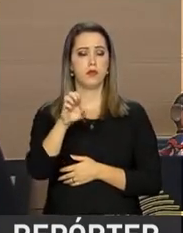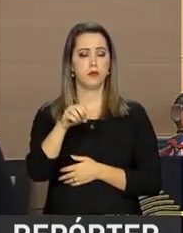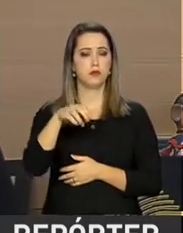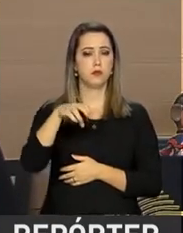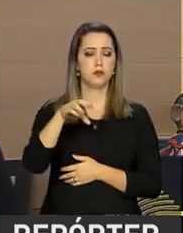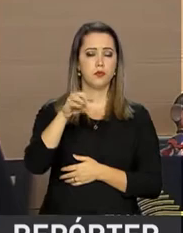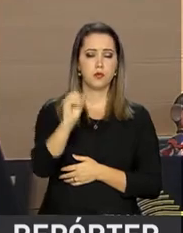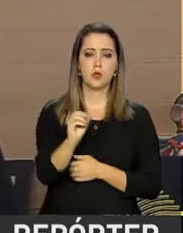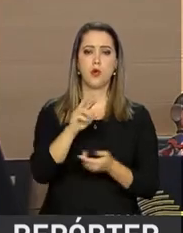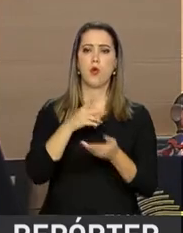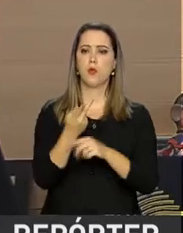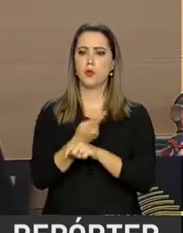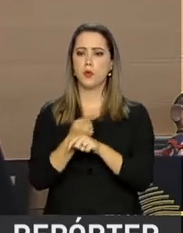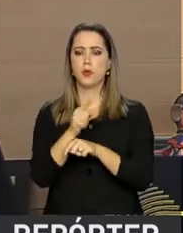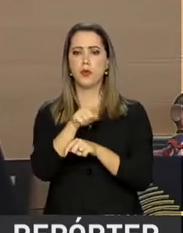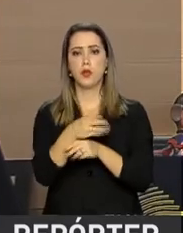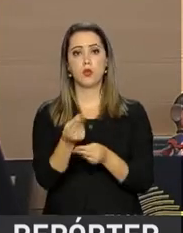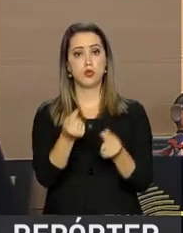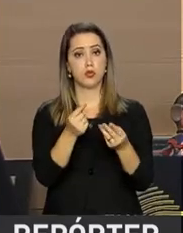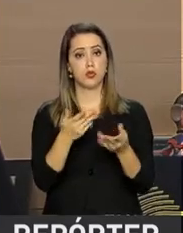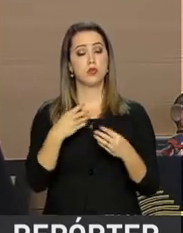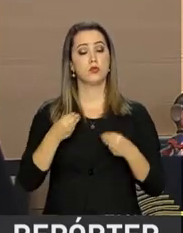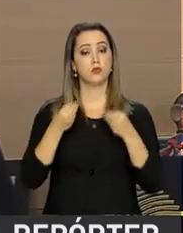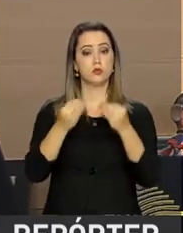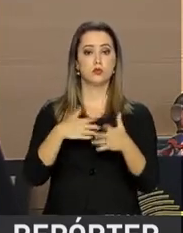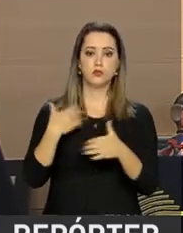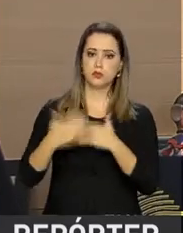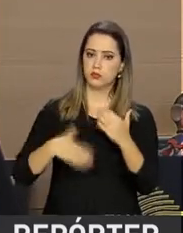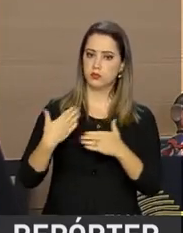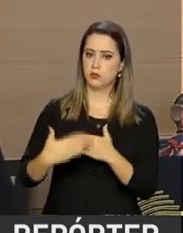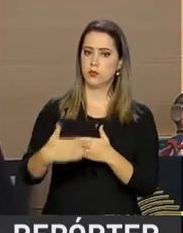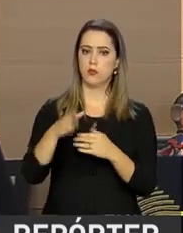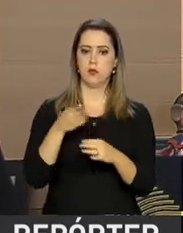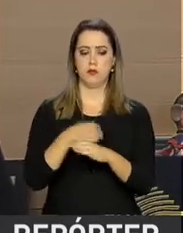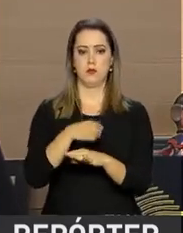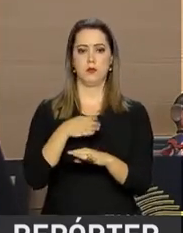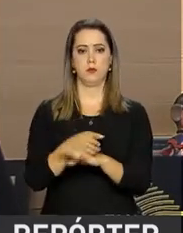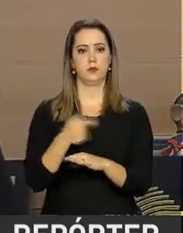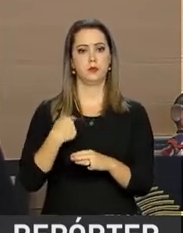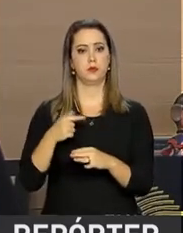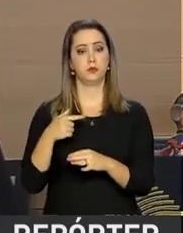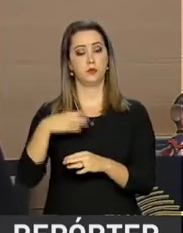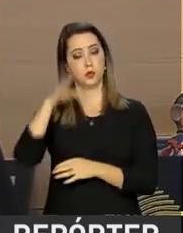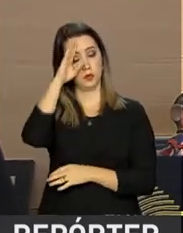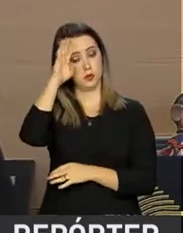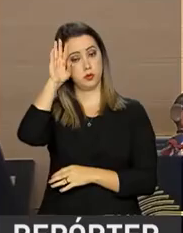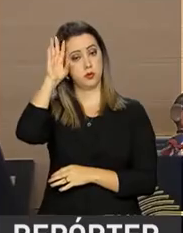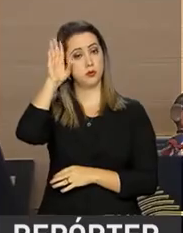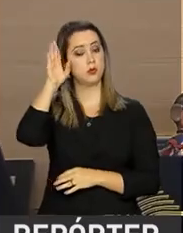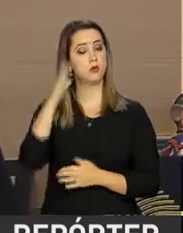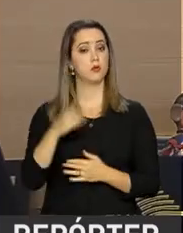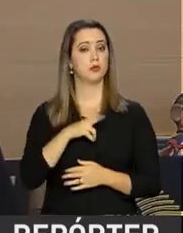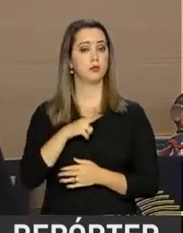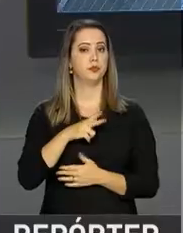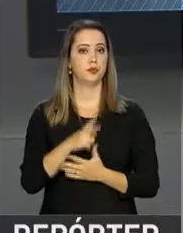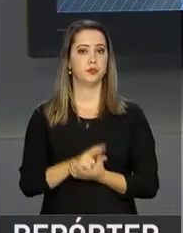FCO, captar esse financiamento e garantir seu acesso ao ensino superior